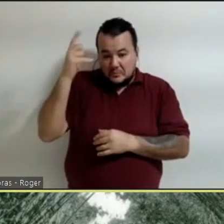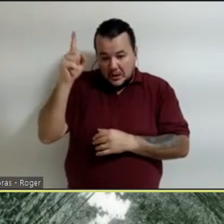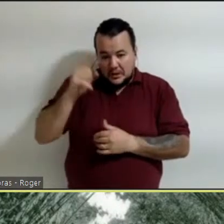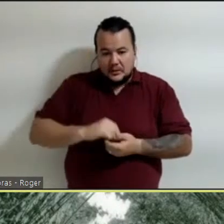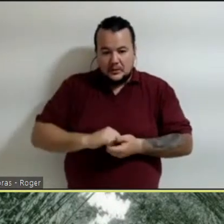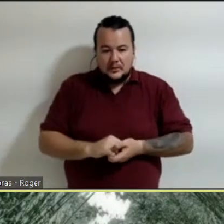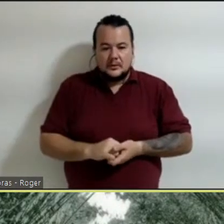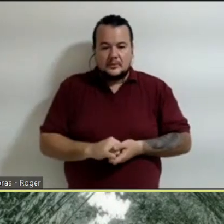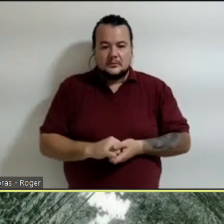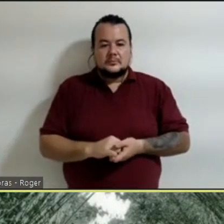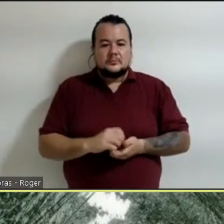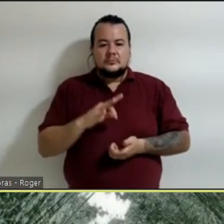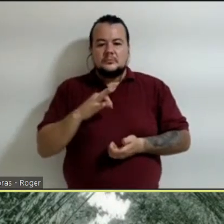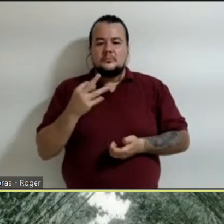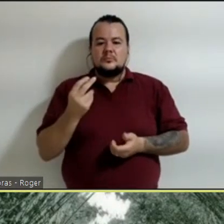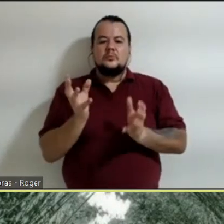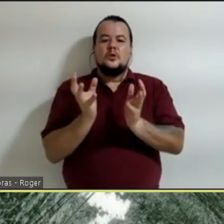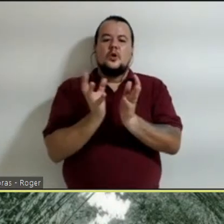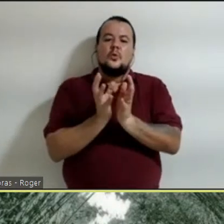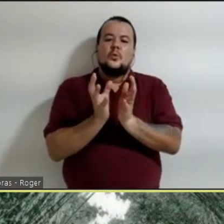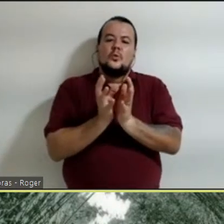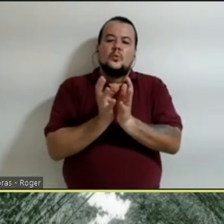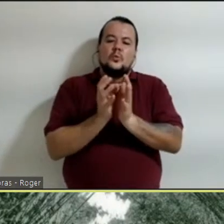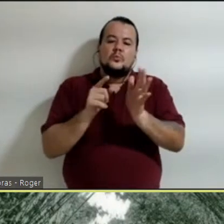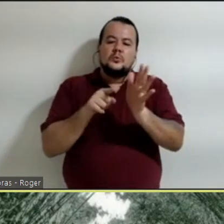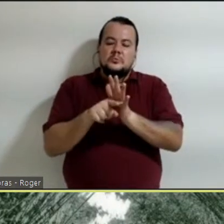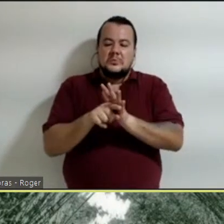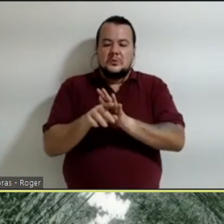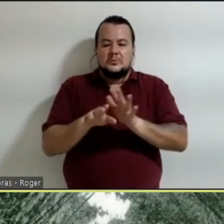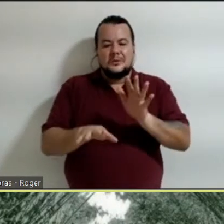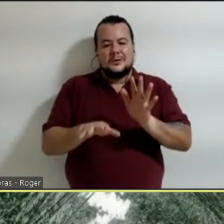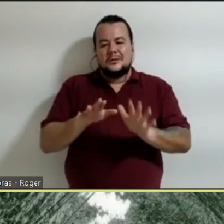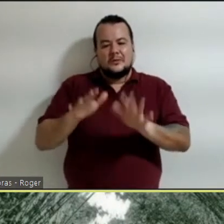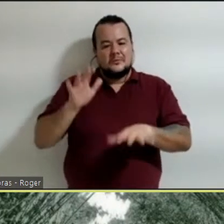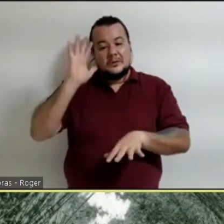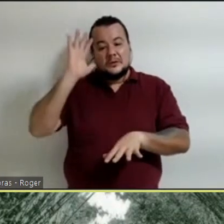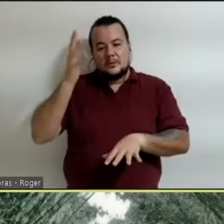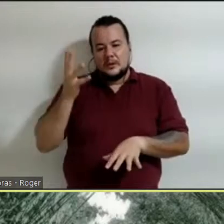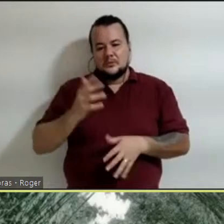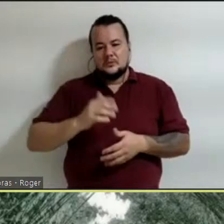questões que talvez não se resolva binariamente.